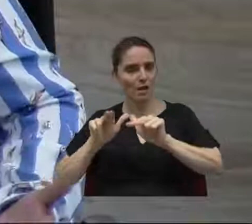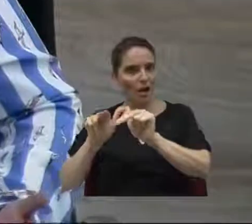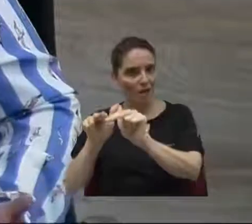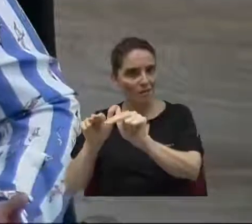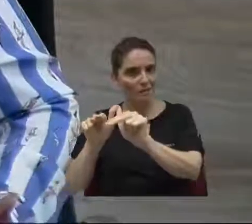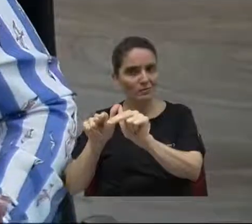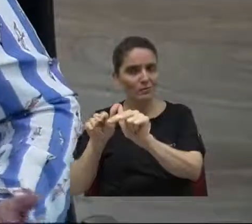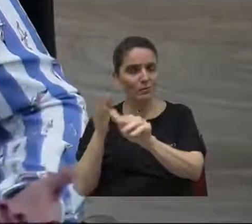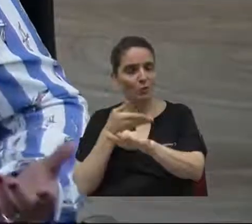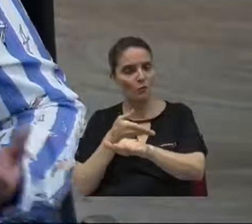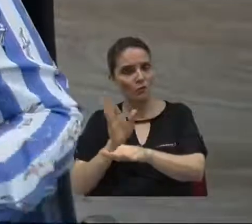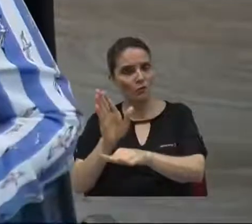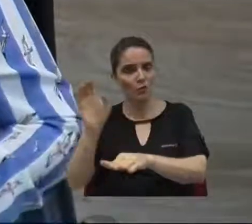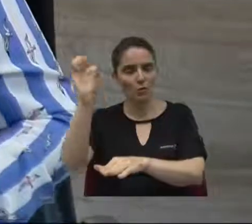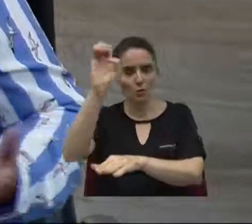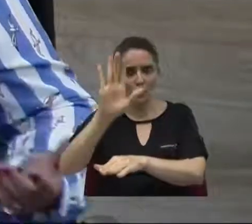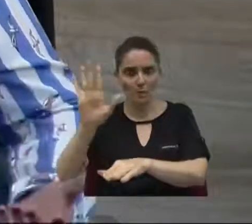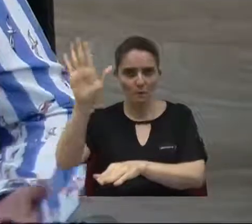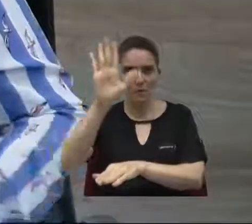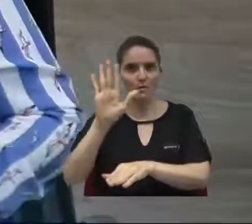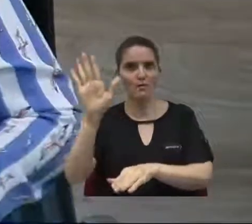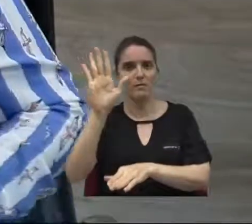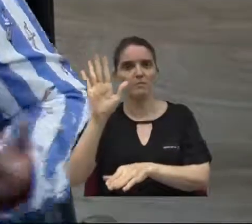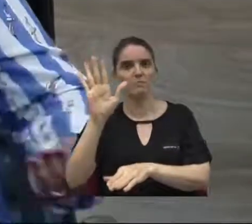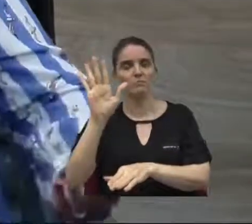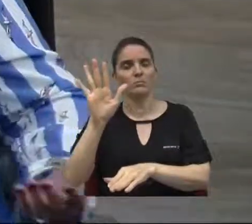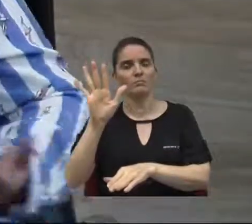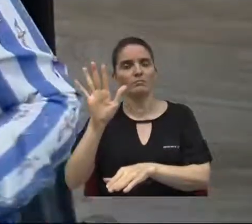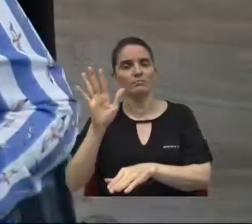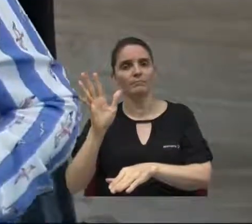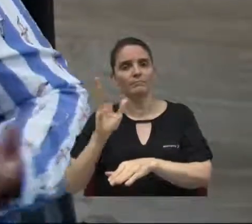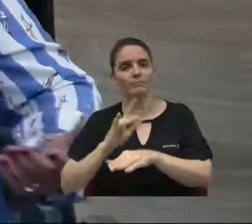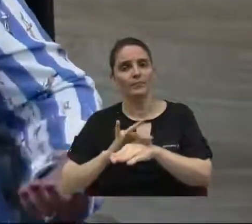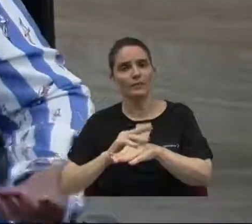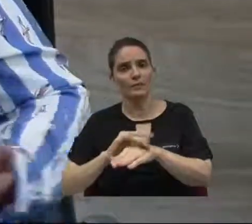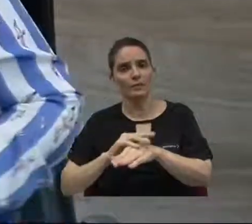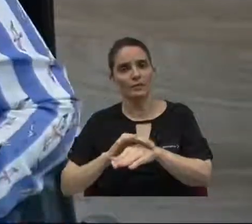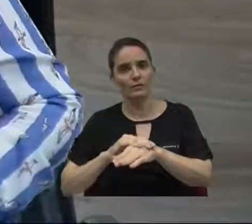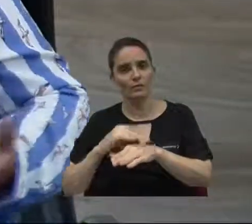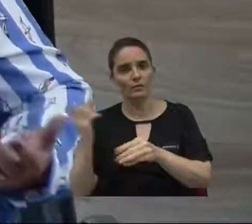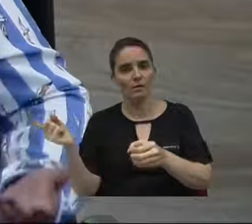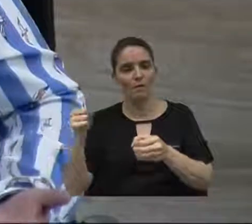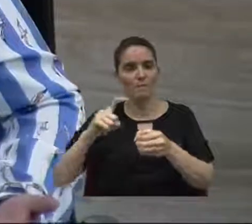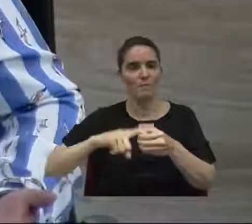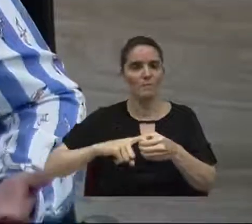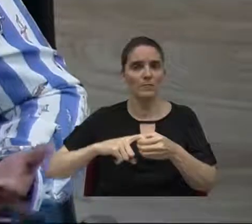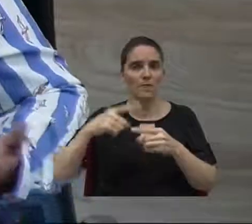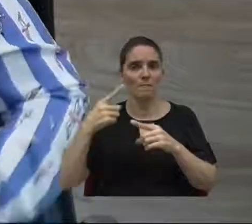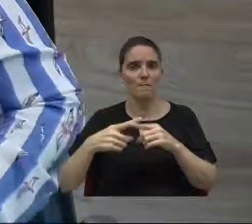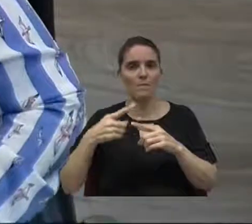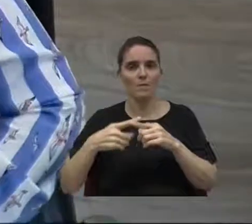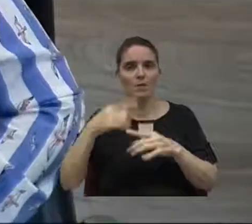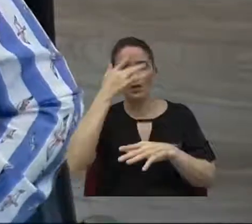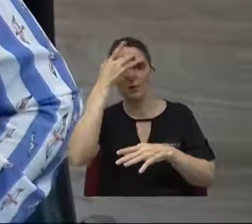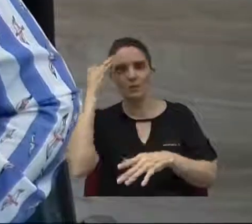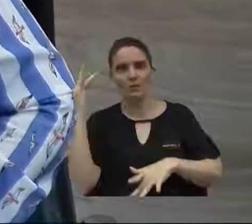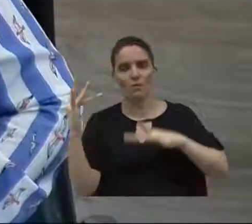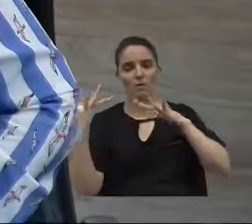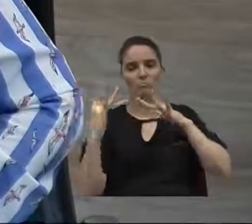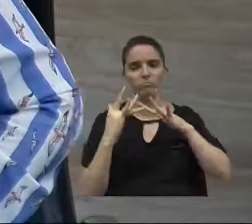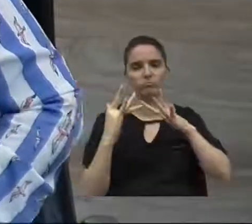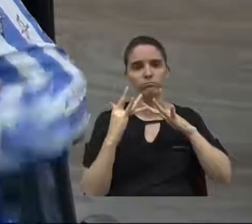passaram a viajar mais, automaticamente você começa a entrar em contato de novo com as